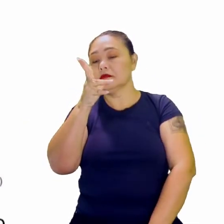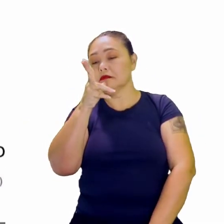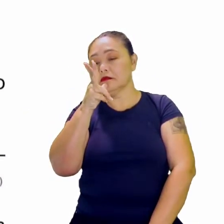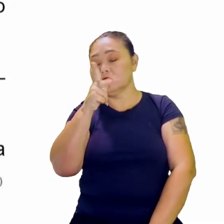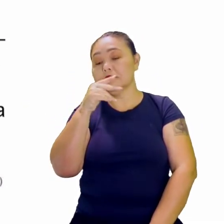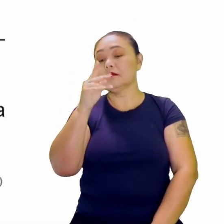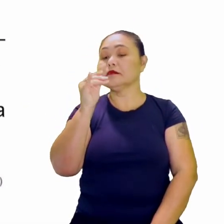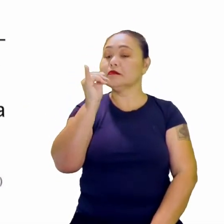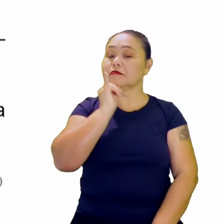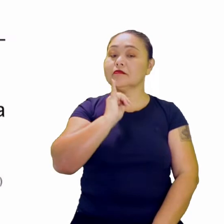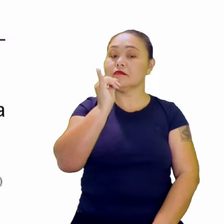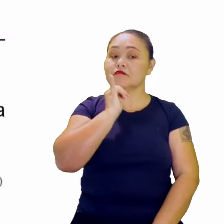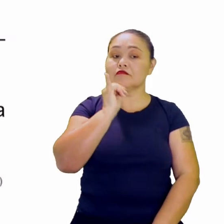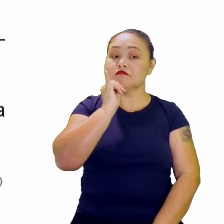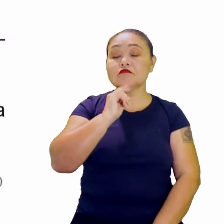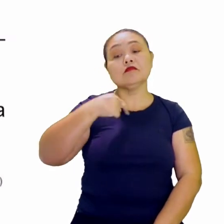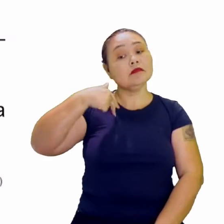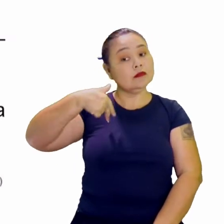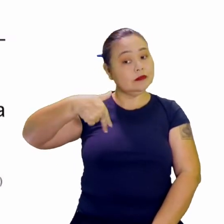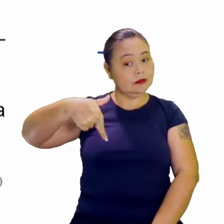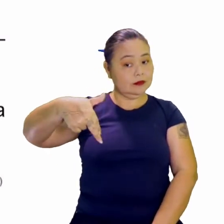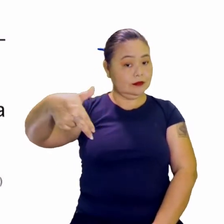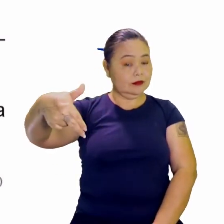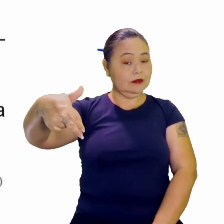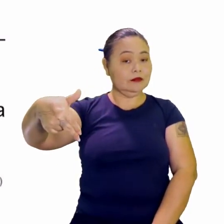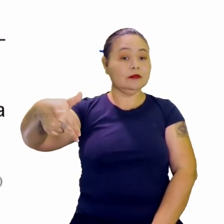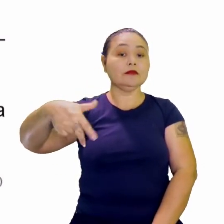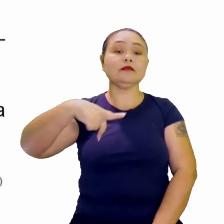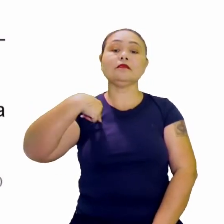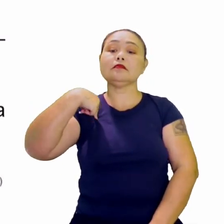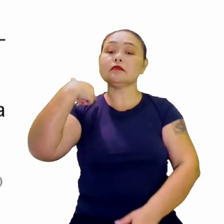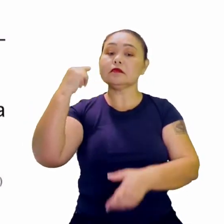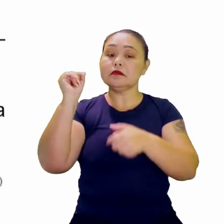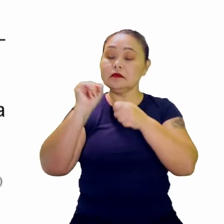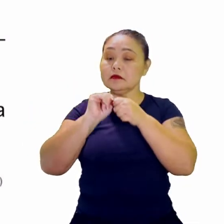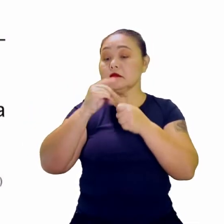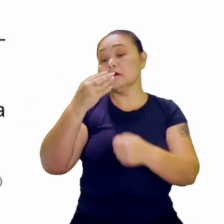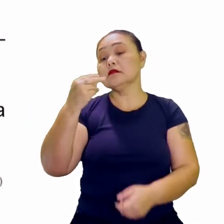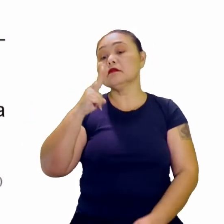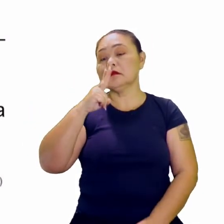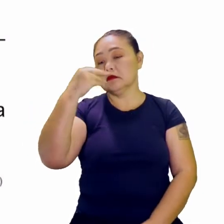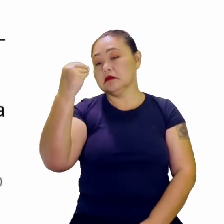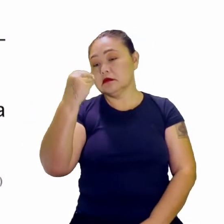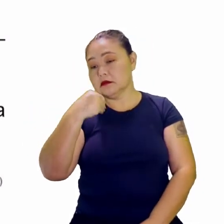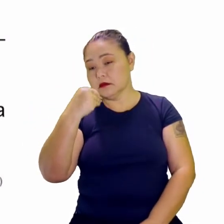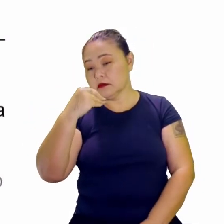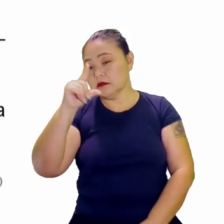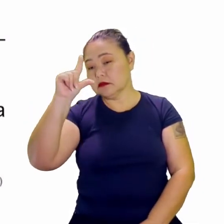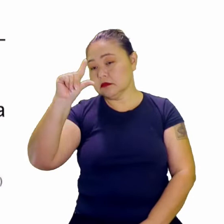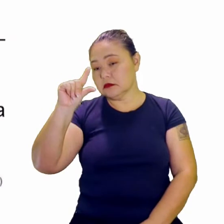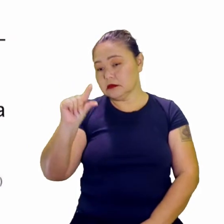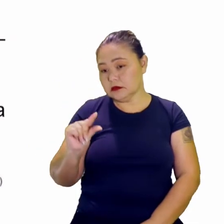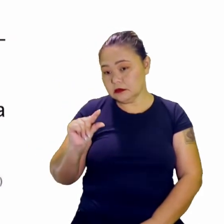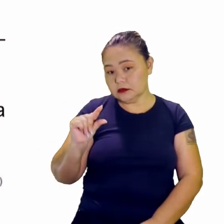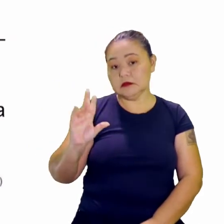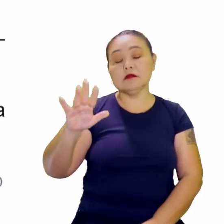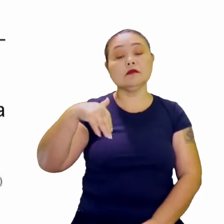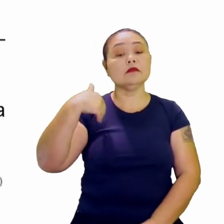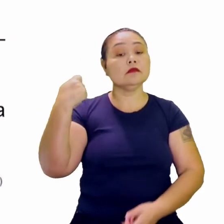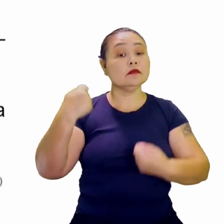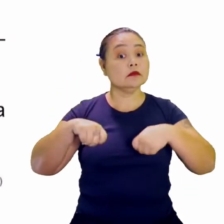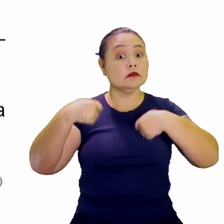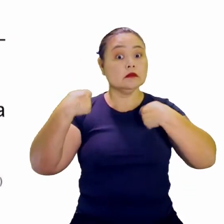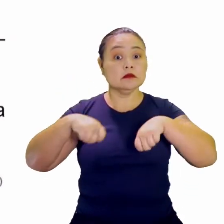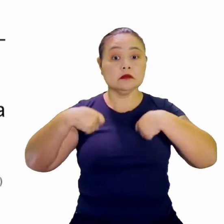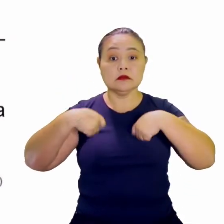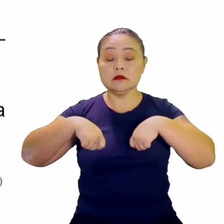O exemplo aí que nós demos, maratona. A produção de força é baixa. Ele vai precisar de